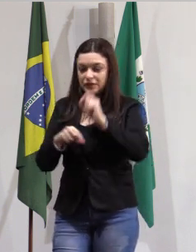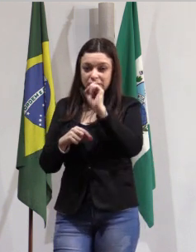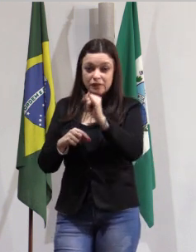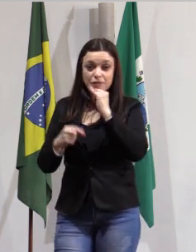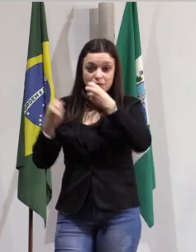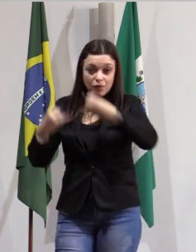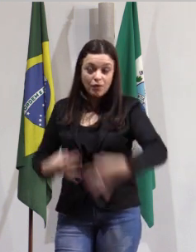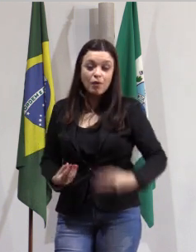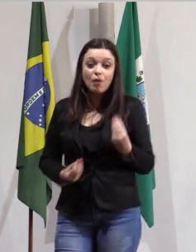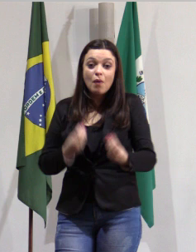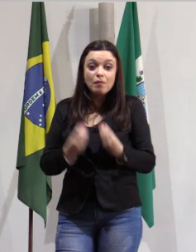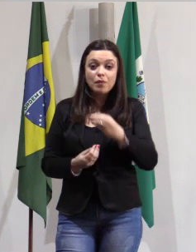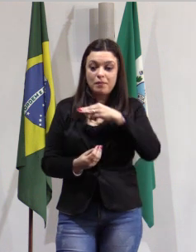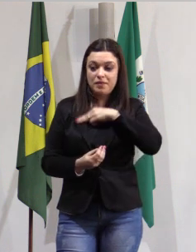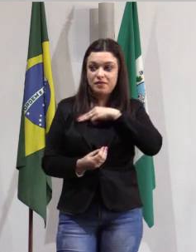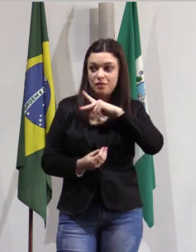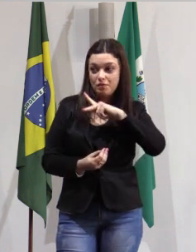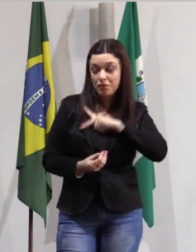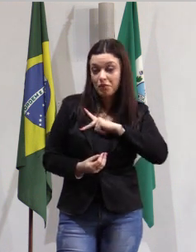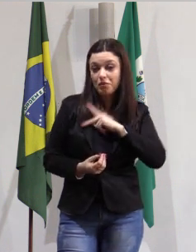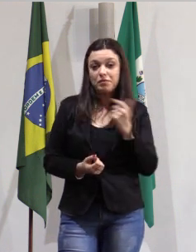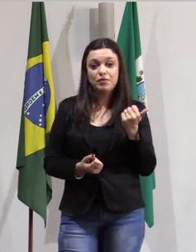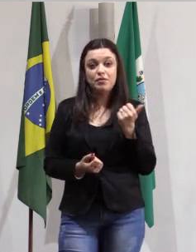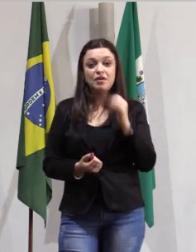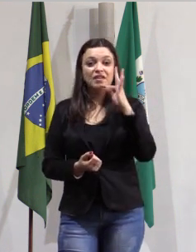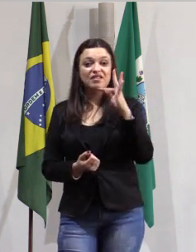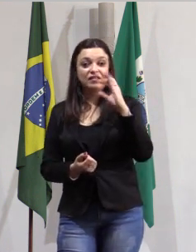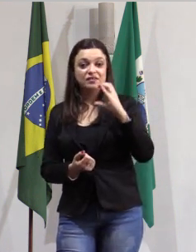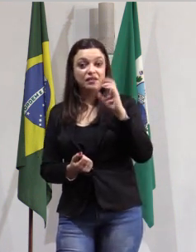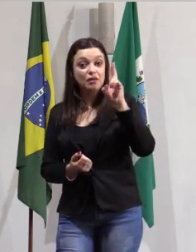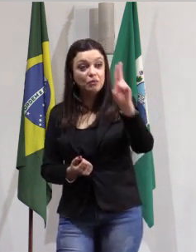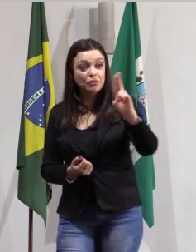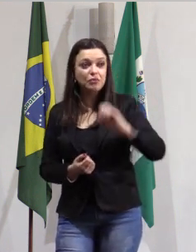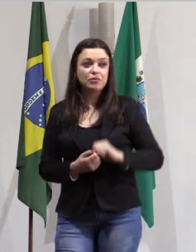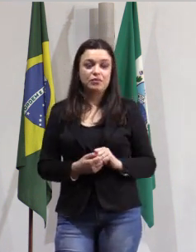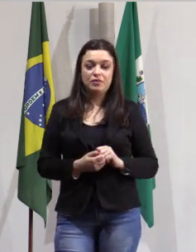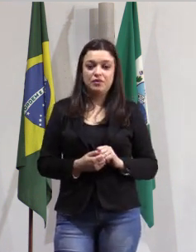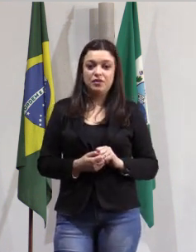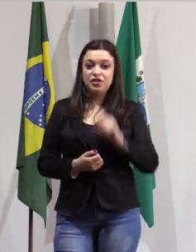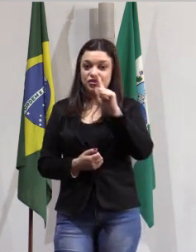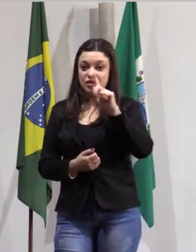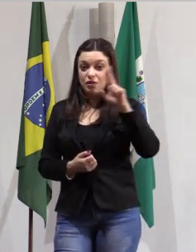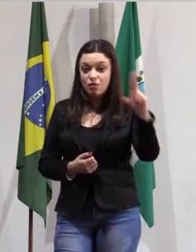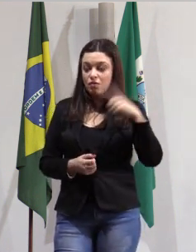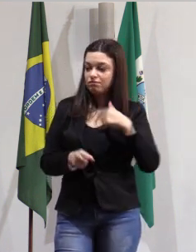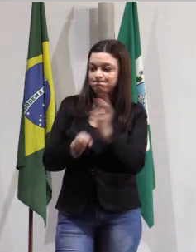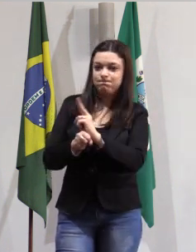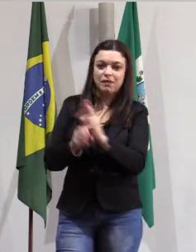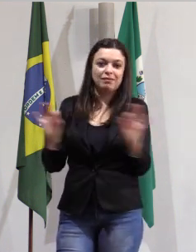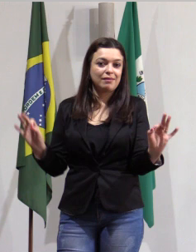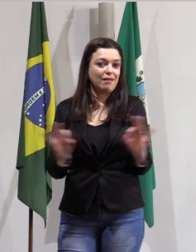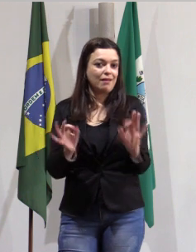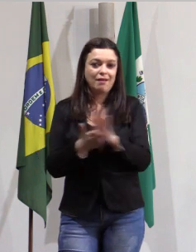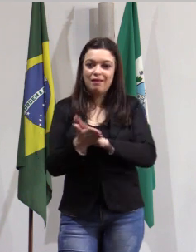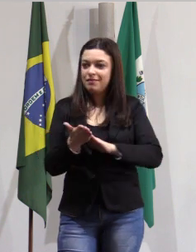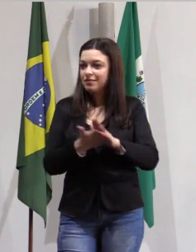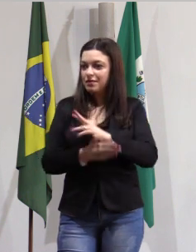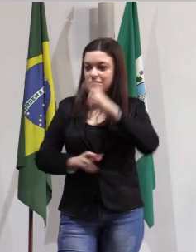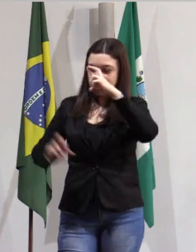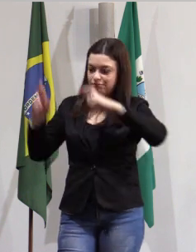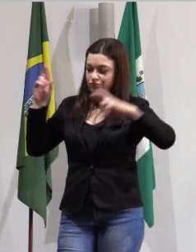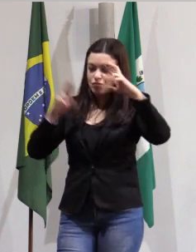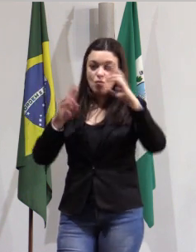Público, do TCU, da CGU. A composição